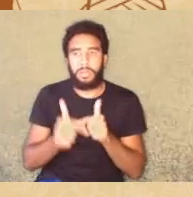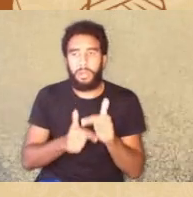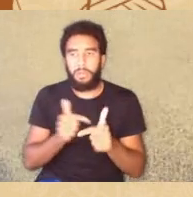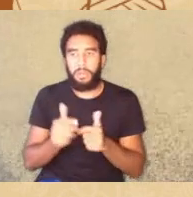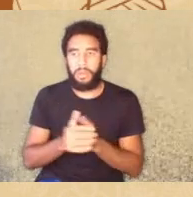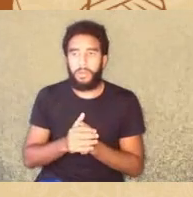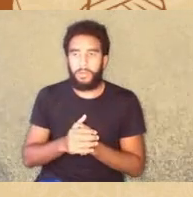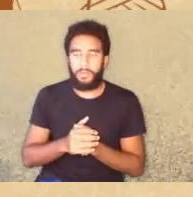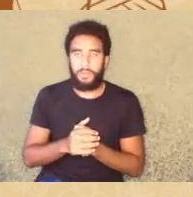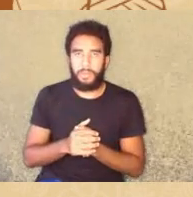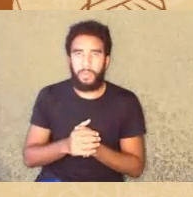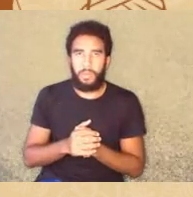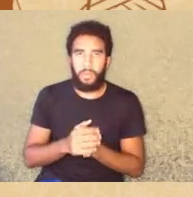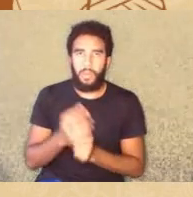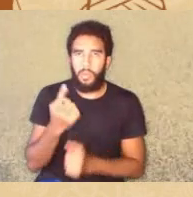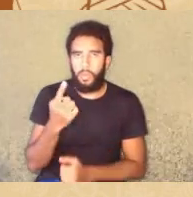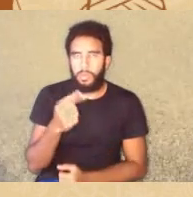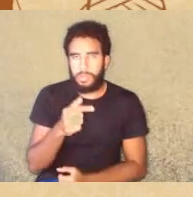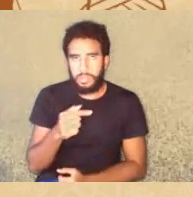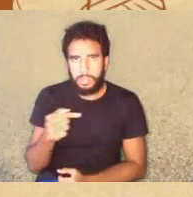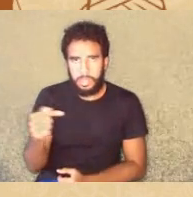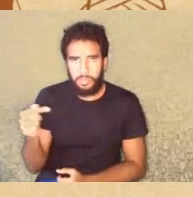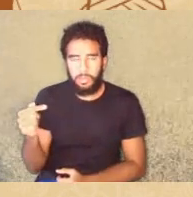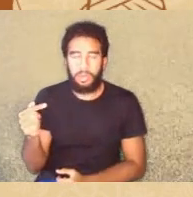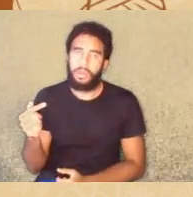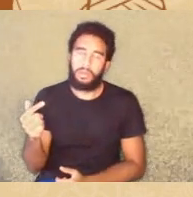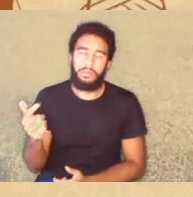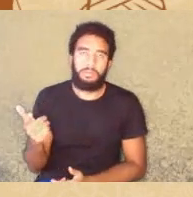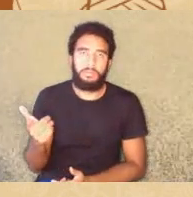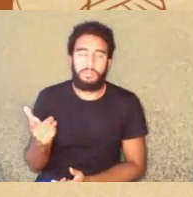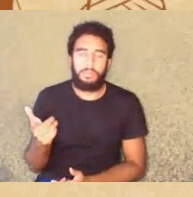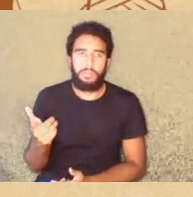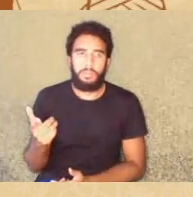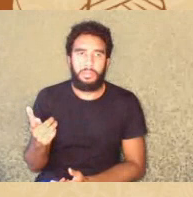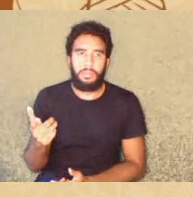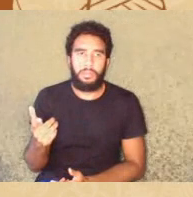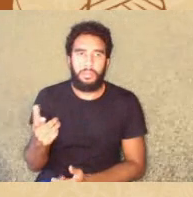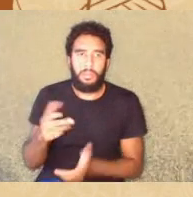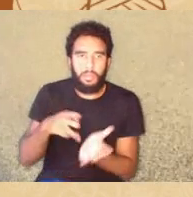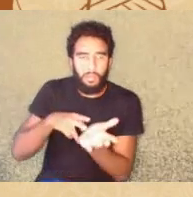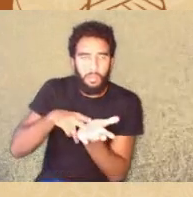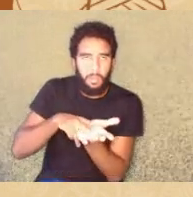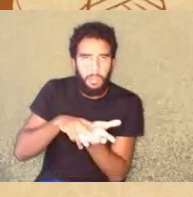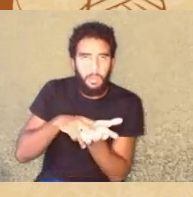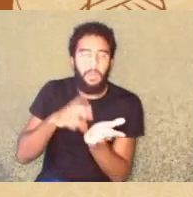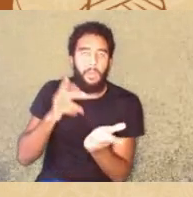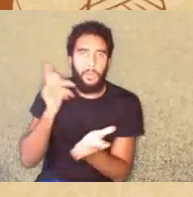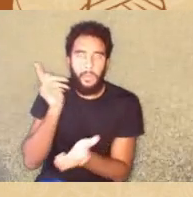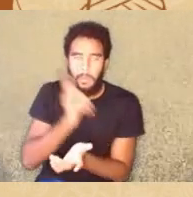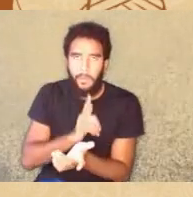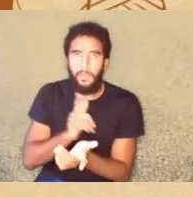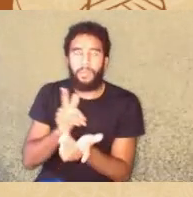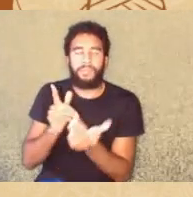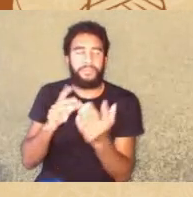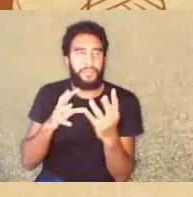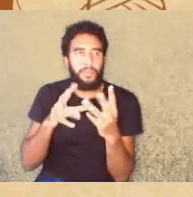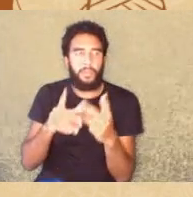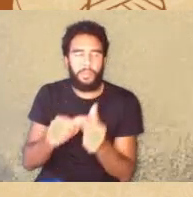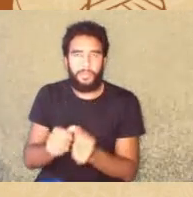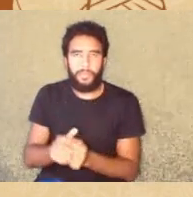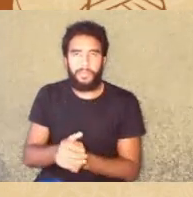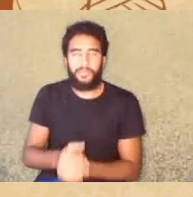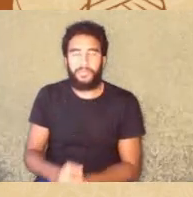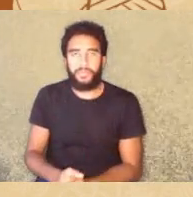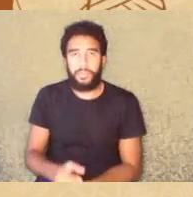uma semana internados, né? Uma semana internados a gente consegue trazer essas noções básicas. Lembrando, para